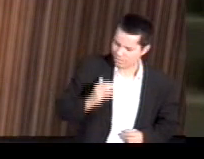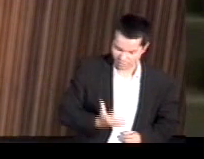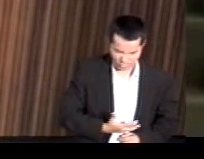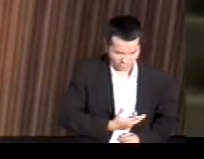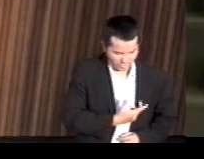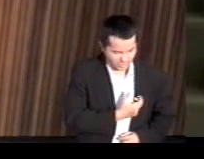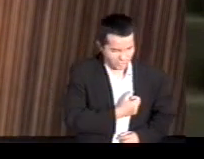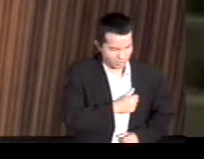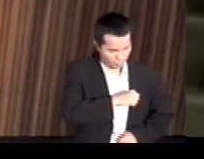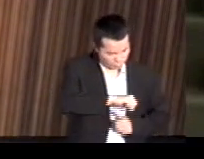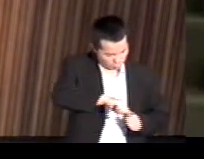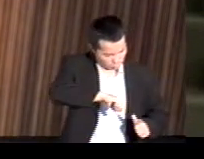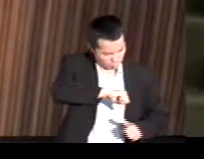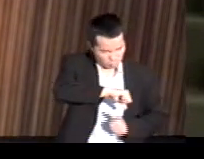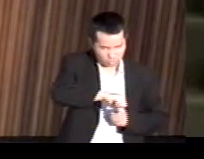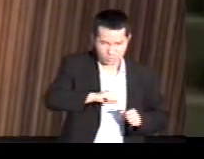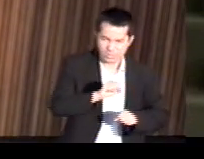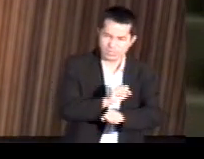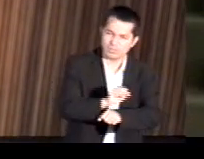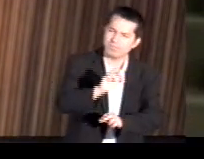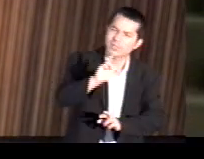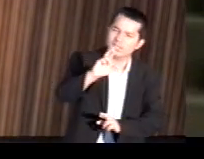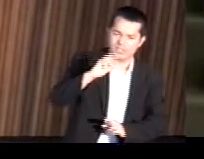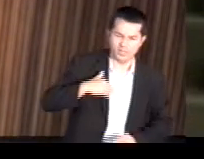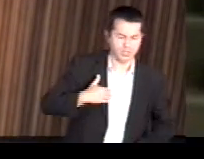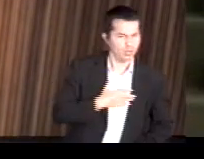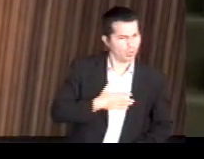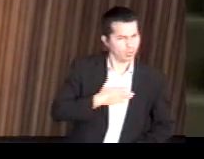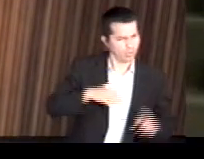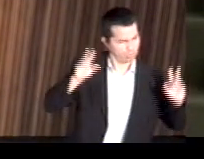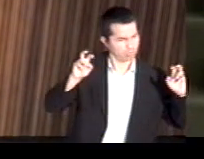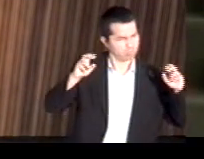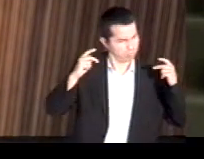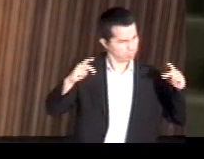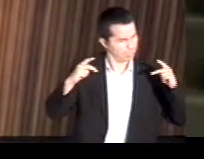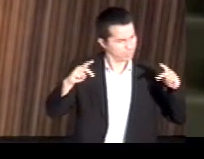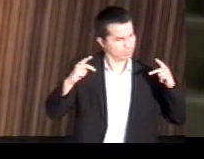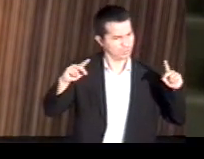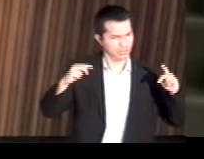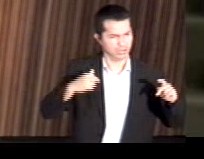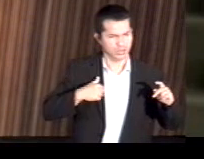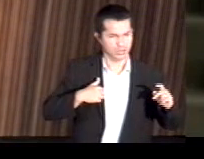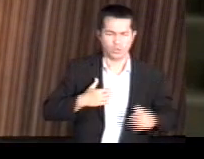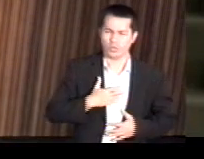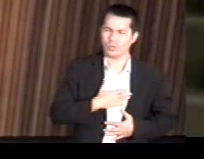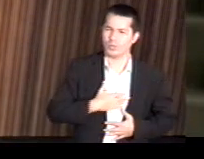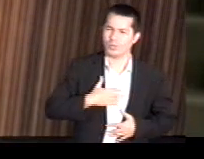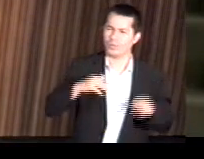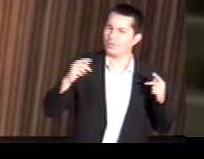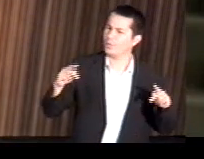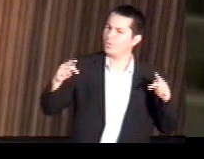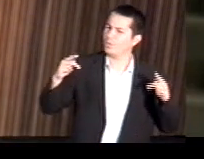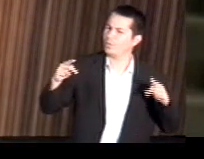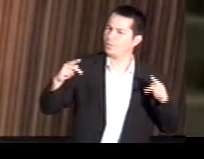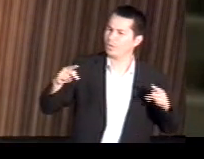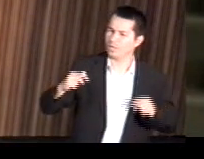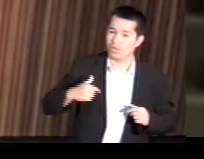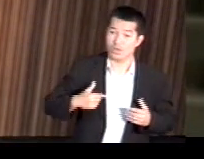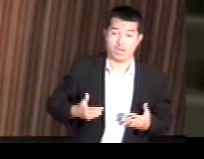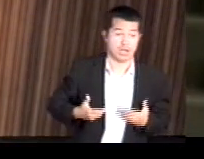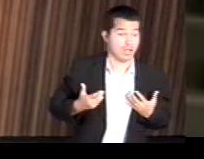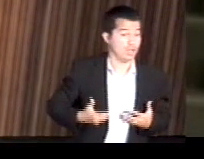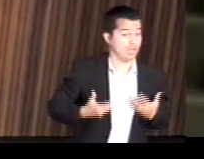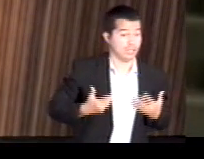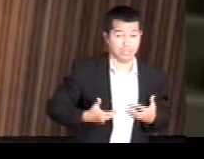da transformação, da esperança. É o meu jeito, eu gosto, eu vibro com essas